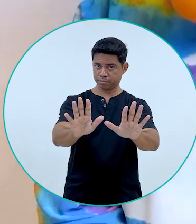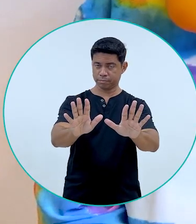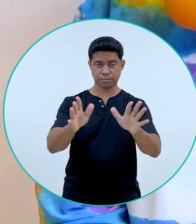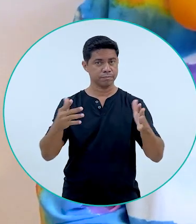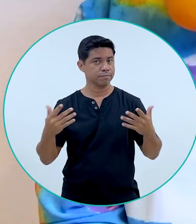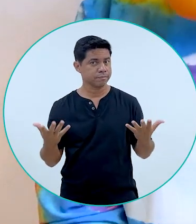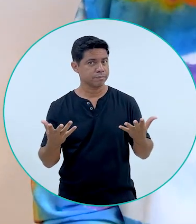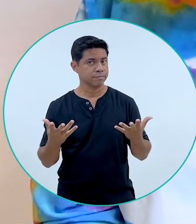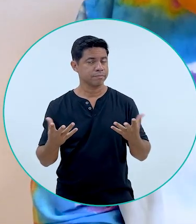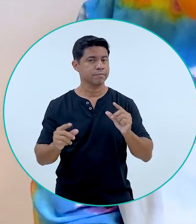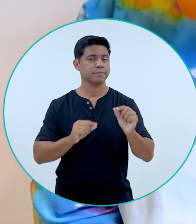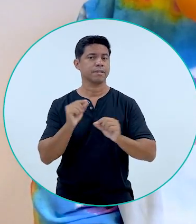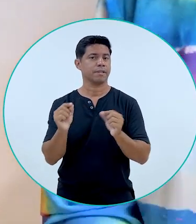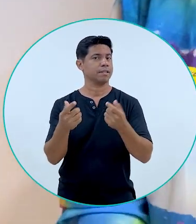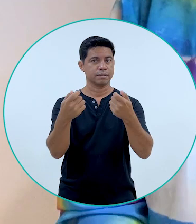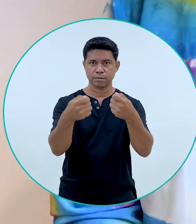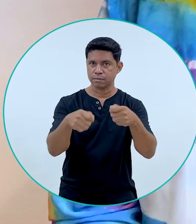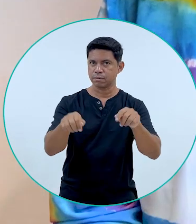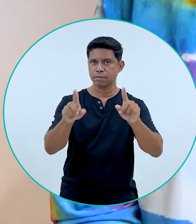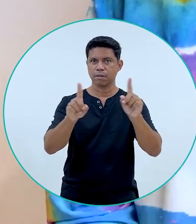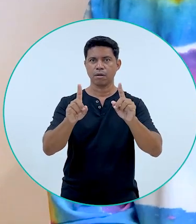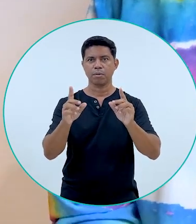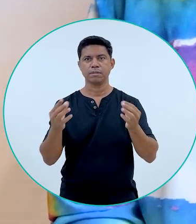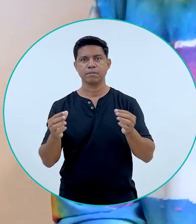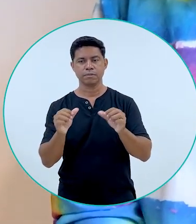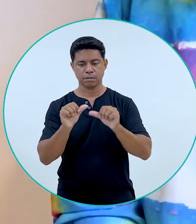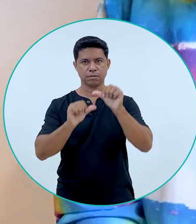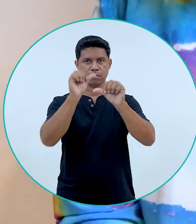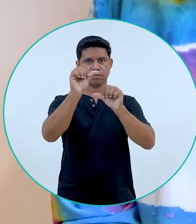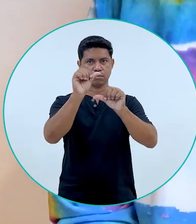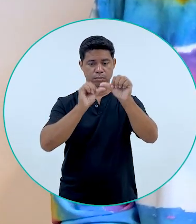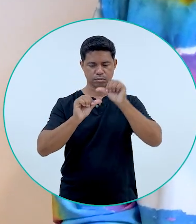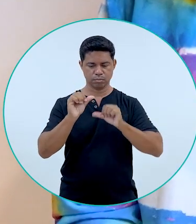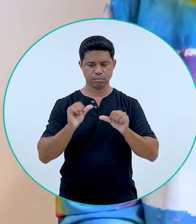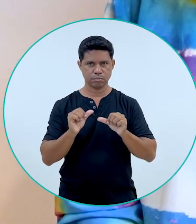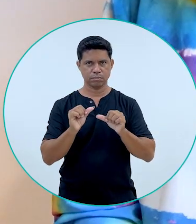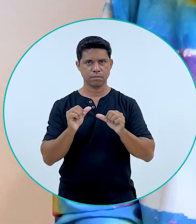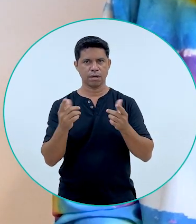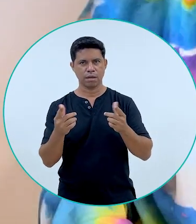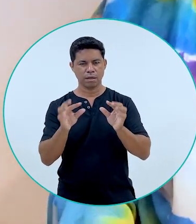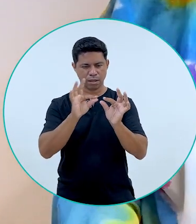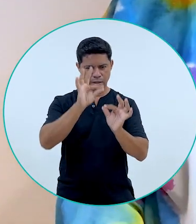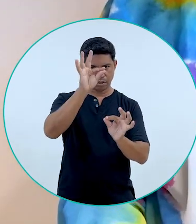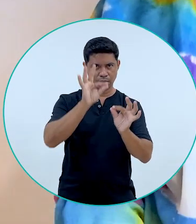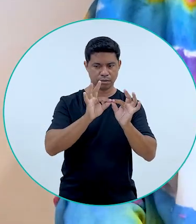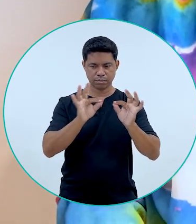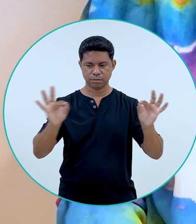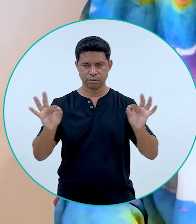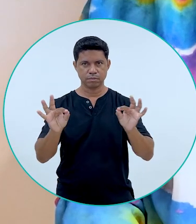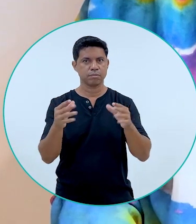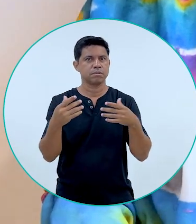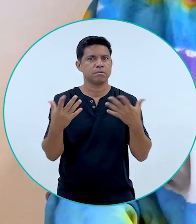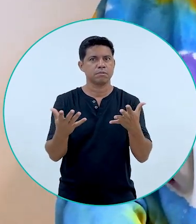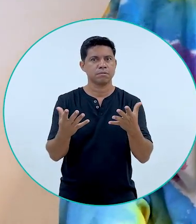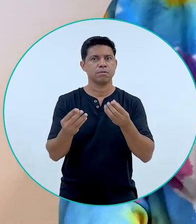contudo, entretanto, todavia, sem a necessidade de alterar a medida dos ângulos. Porém, os polígonos